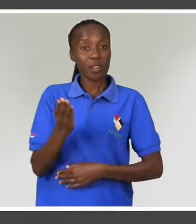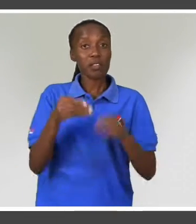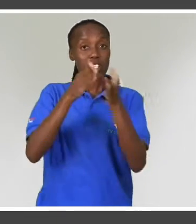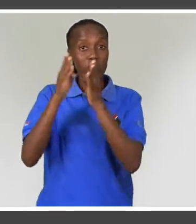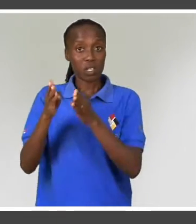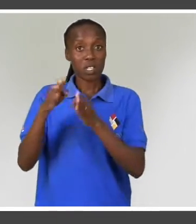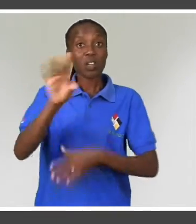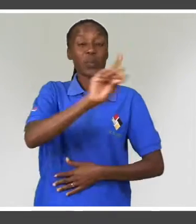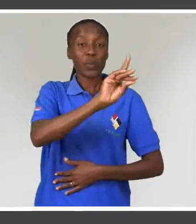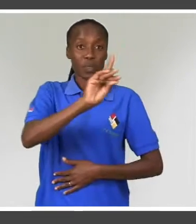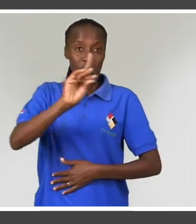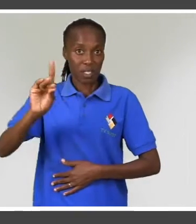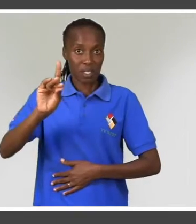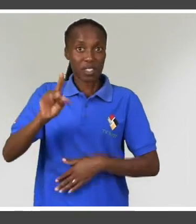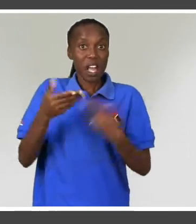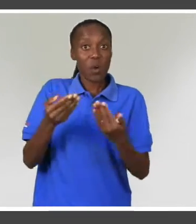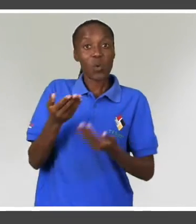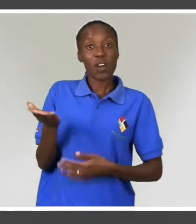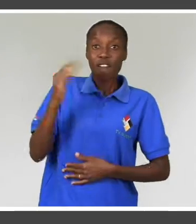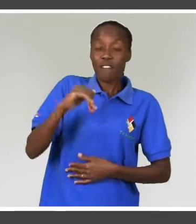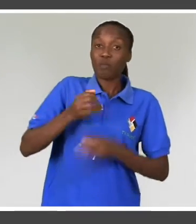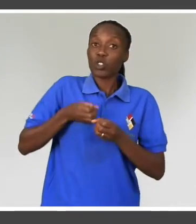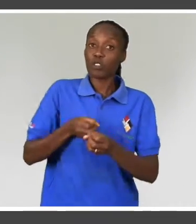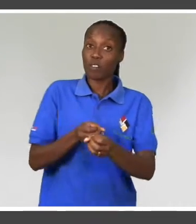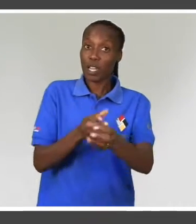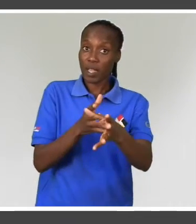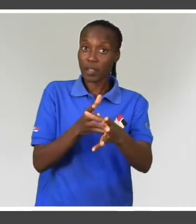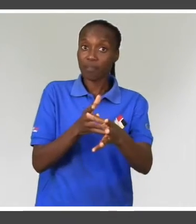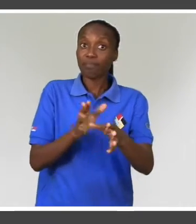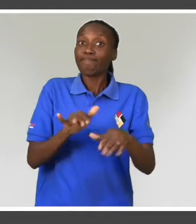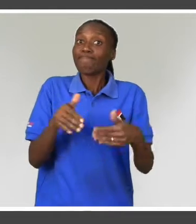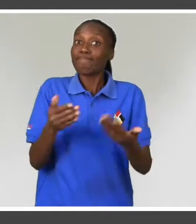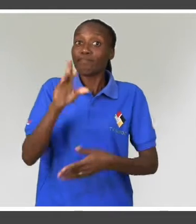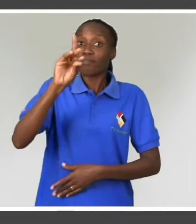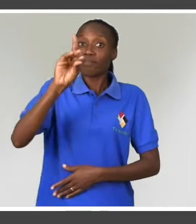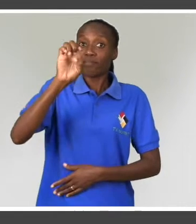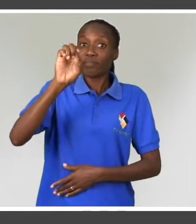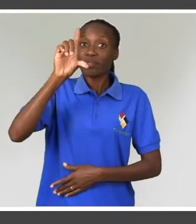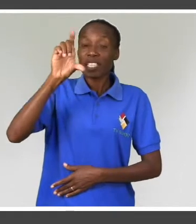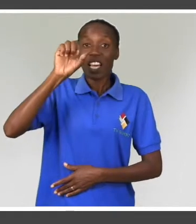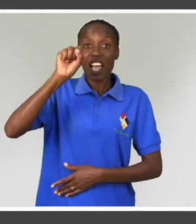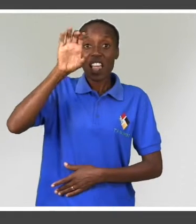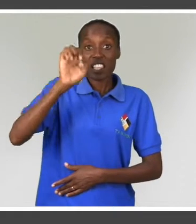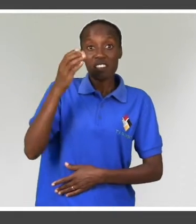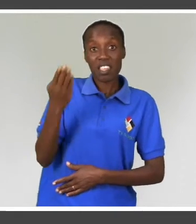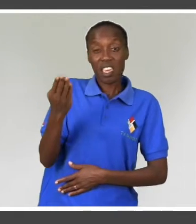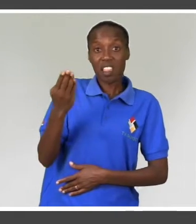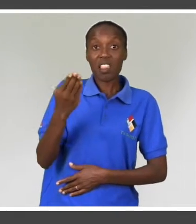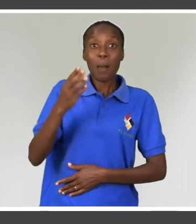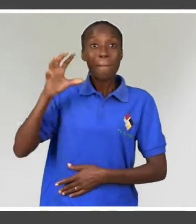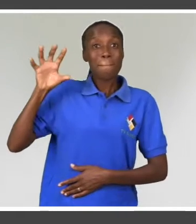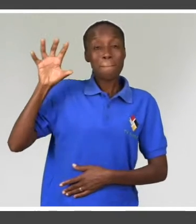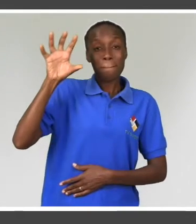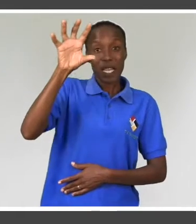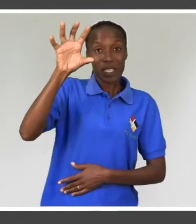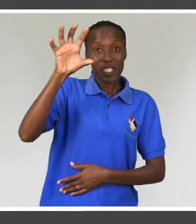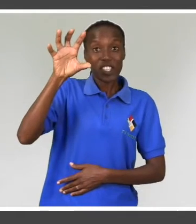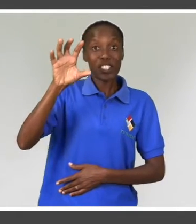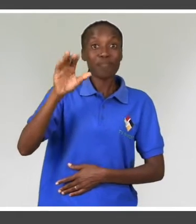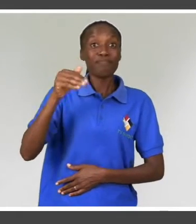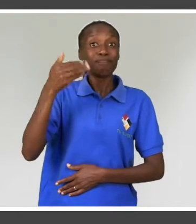dessas pessoas com deficiência. Neste momento vamos falar com Delsi Romeno, que ele é da